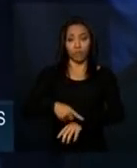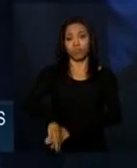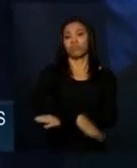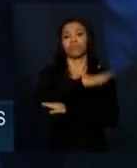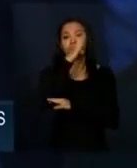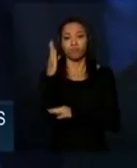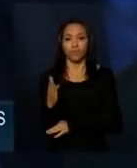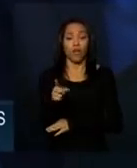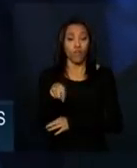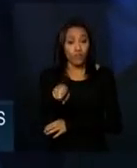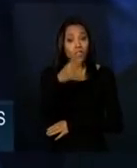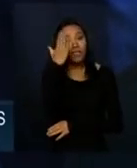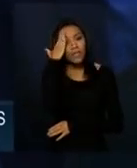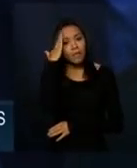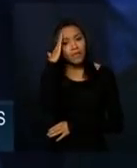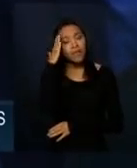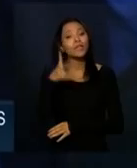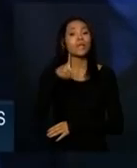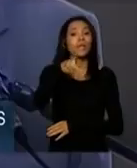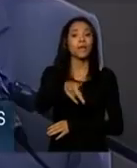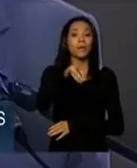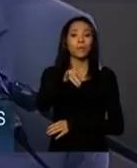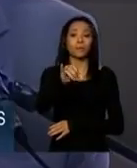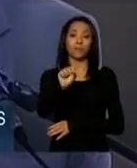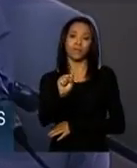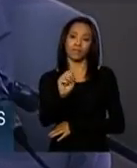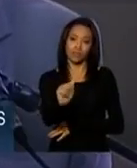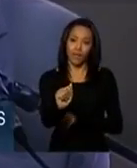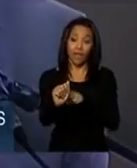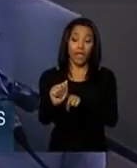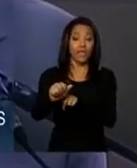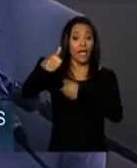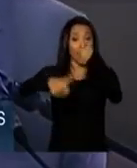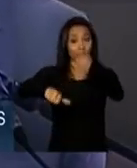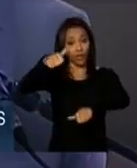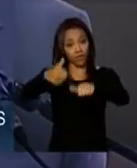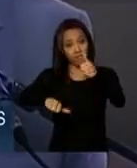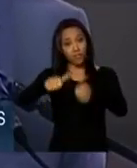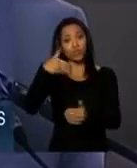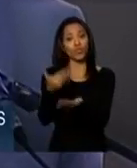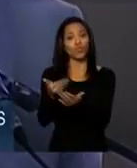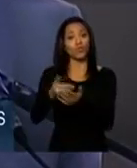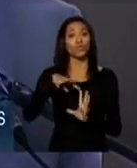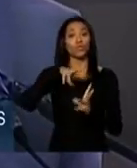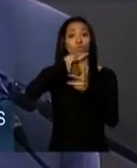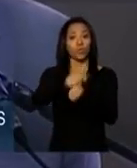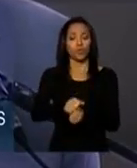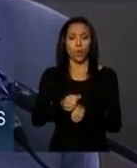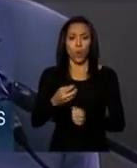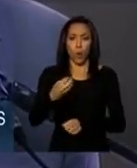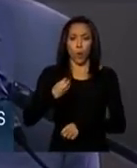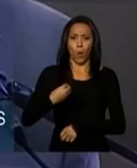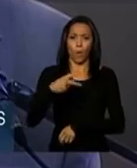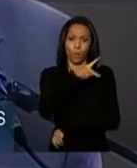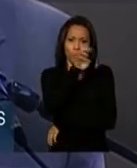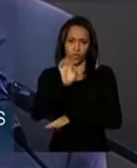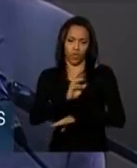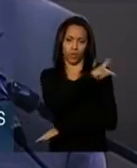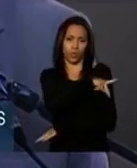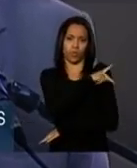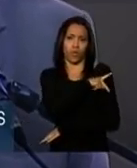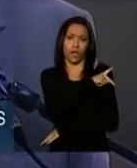sabia que o PISA, que é o maior programa de avaliação do estudante do mundo, o Piauí saltou do 21º lugar